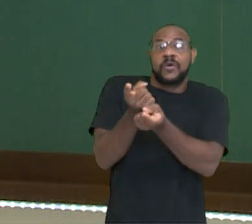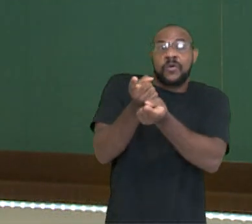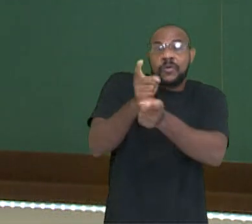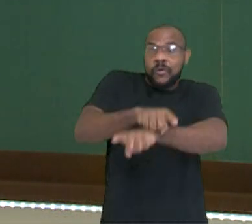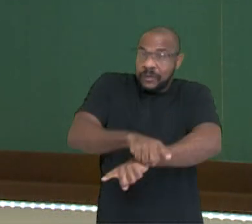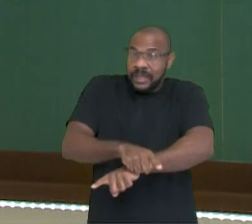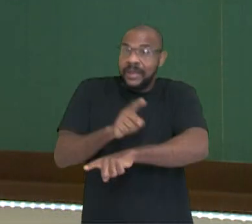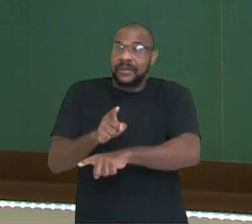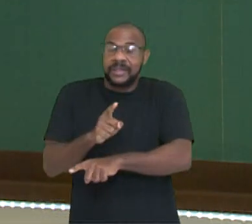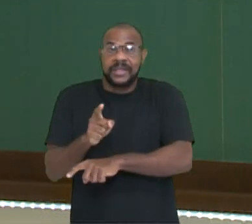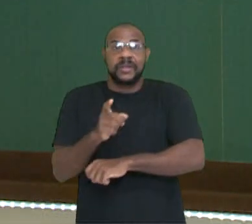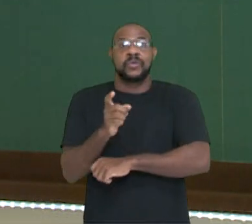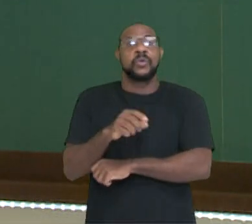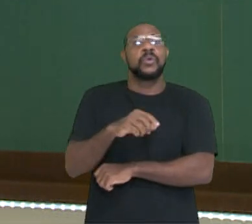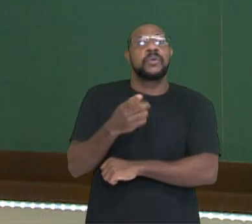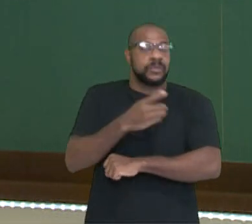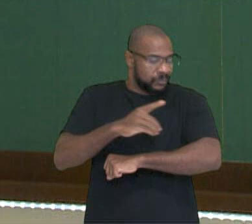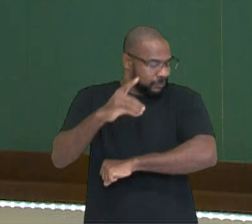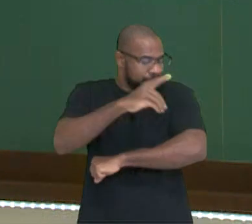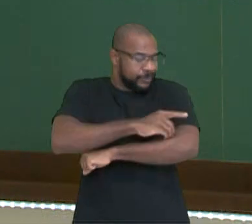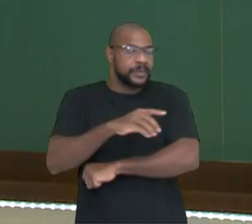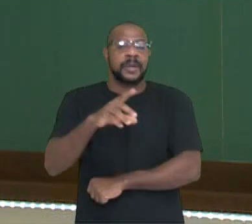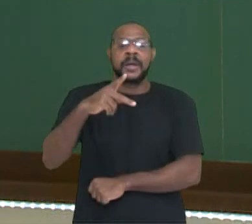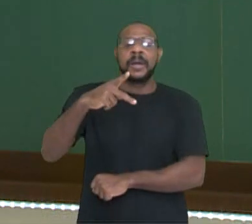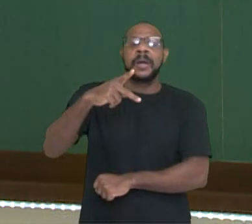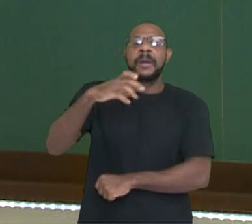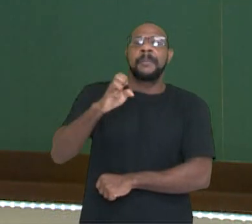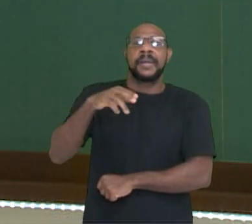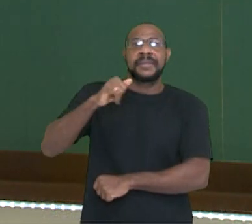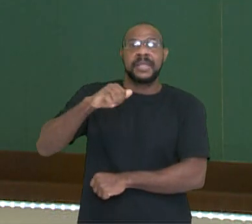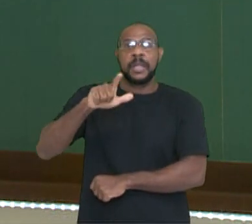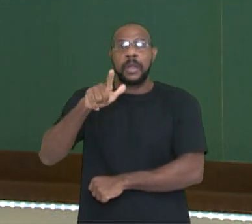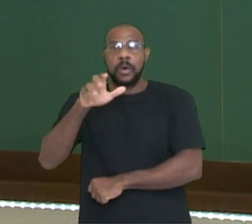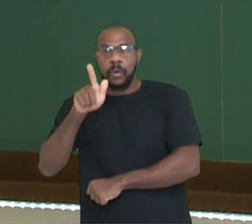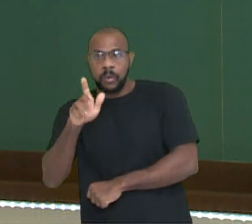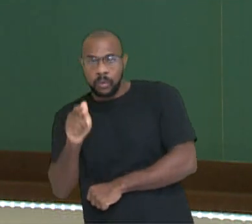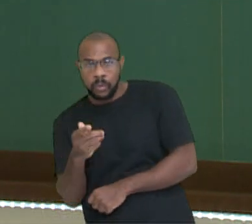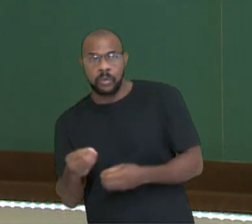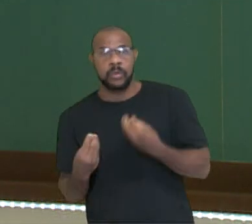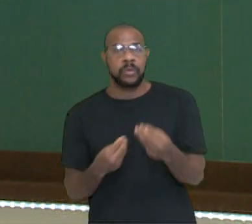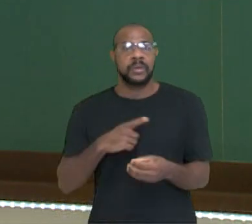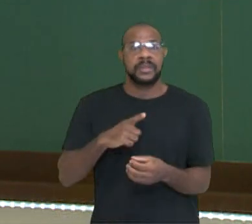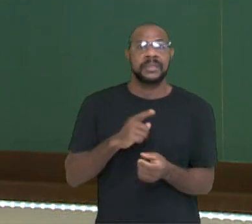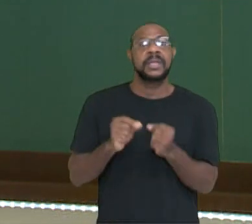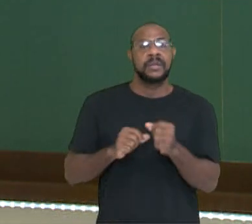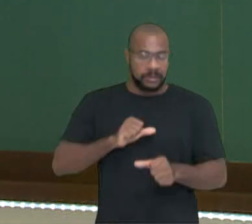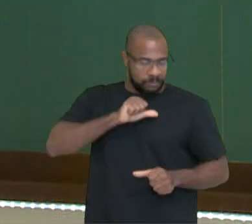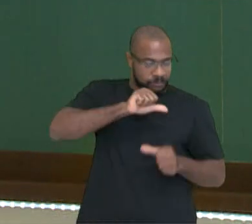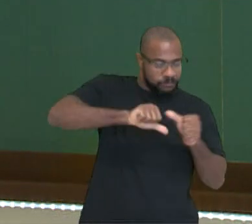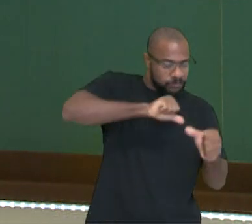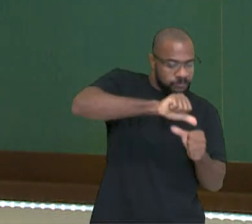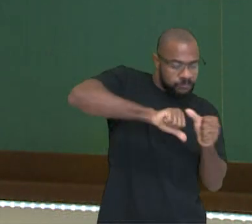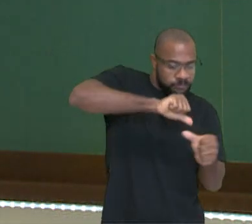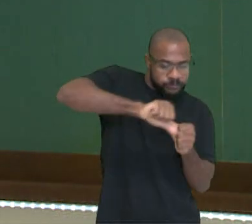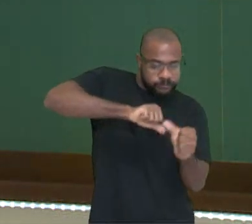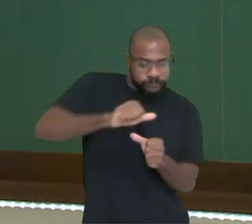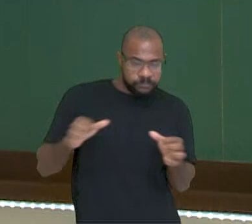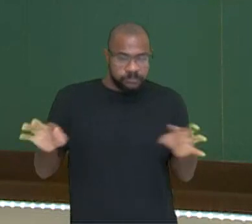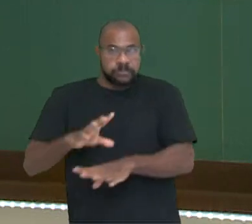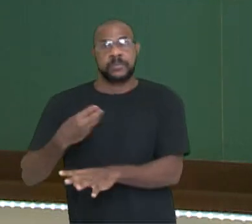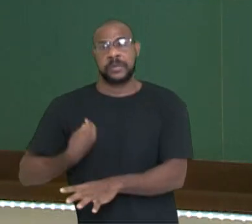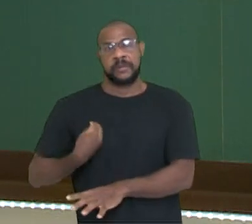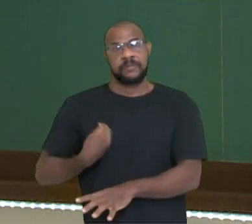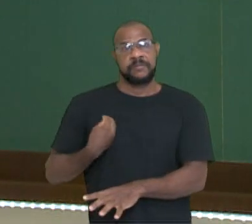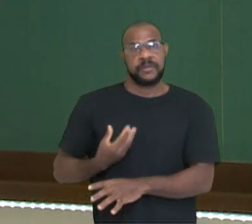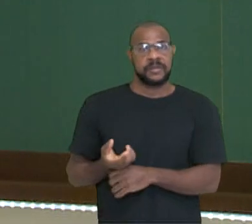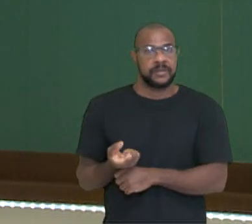hábitos noturnos, são holometábolos. O que isso significa? Eles têm uma metamorfose completa ao longo do ciclo de vida deles. Então,